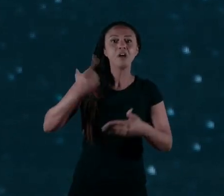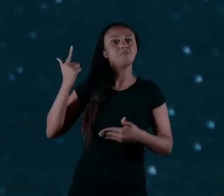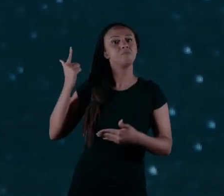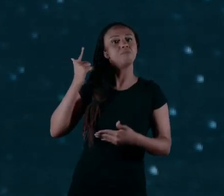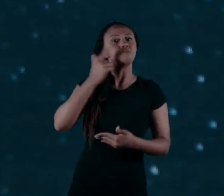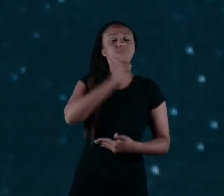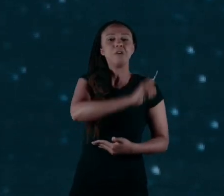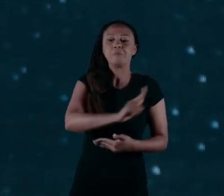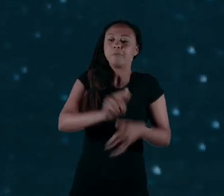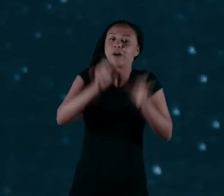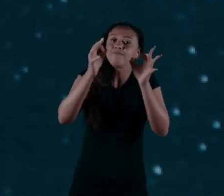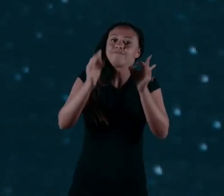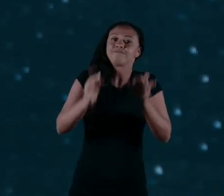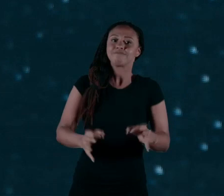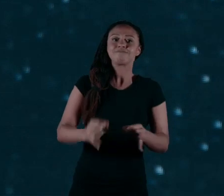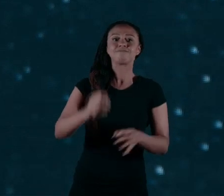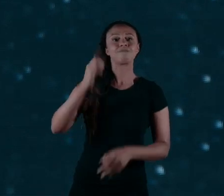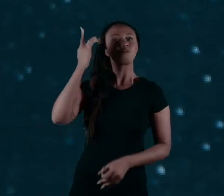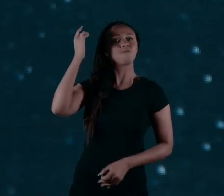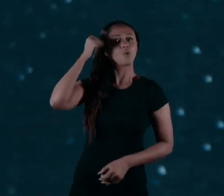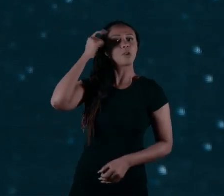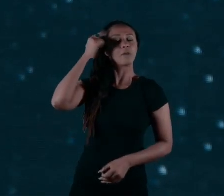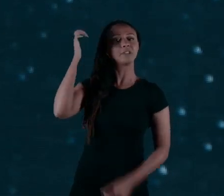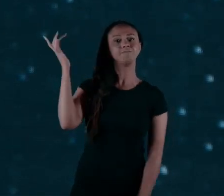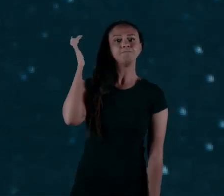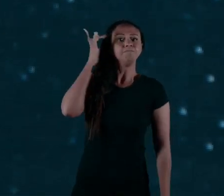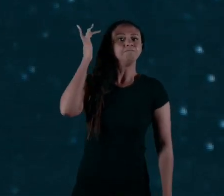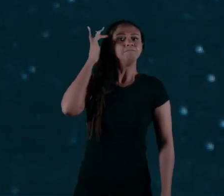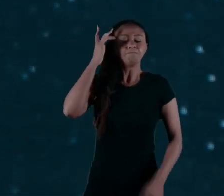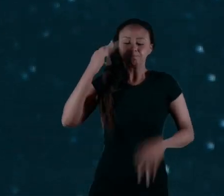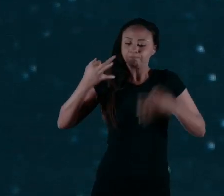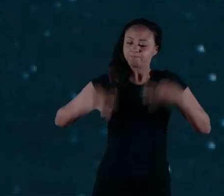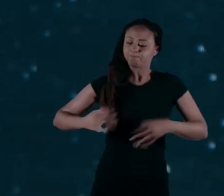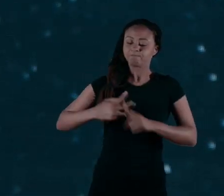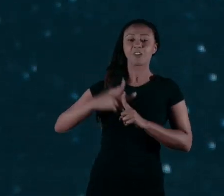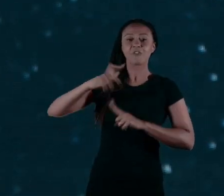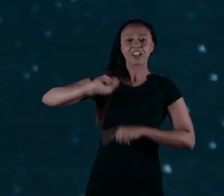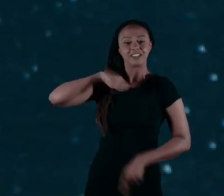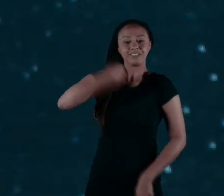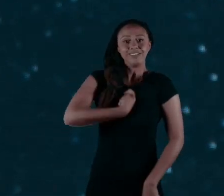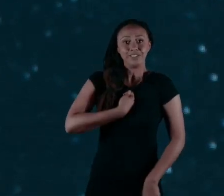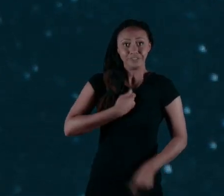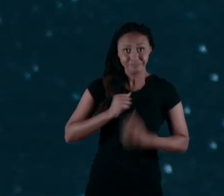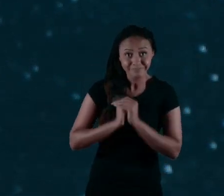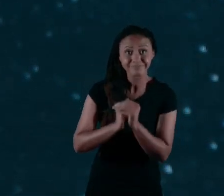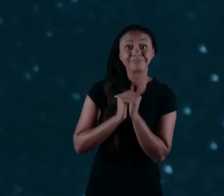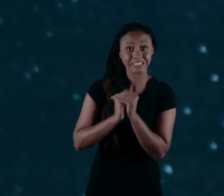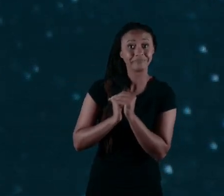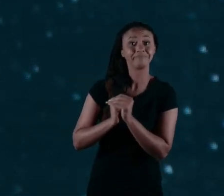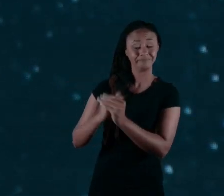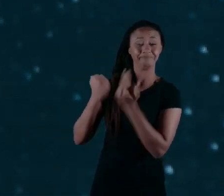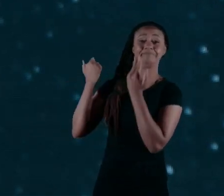incólume, com a cabeça erguida, mais do que vencedor. Amém? Você pode aplaudir o Senhor?